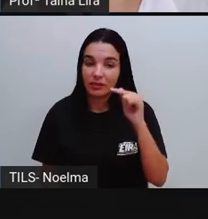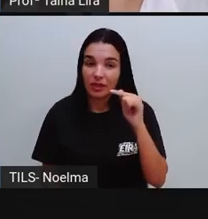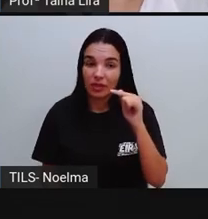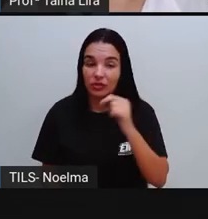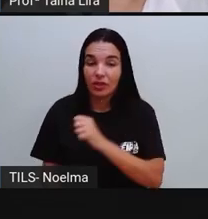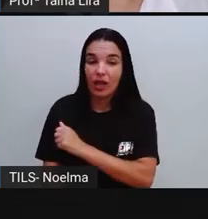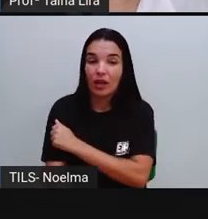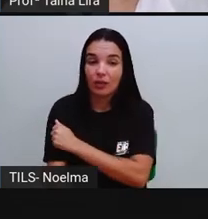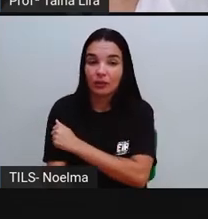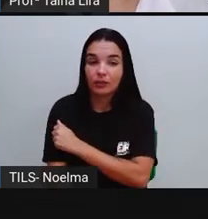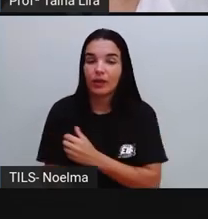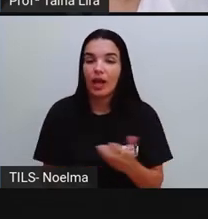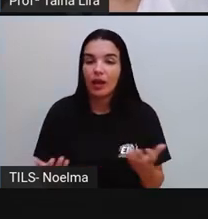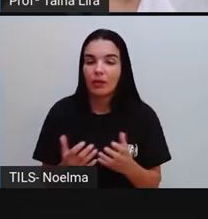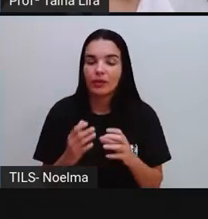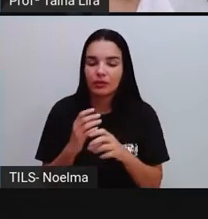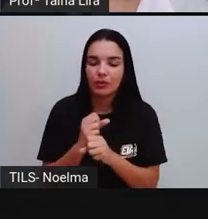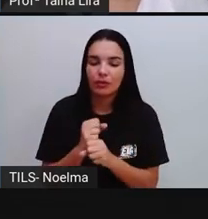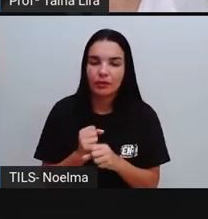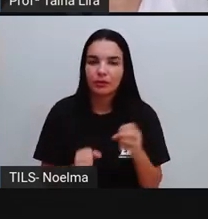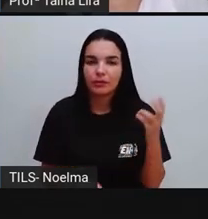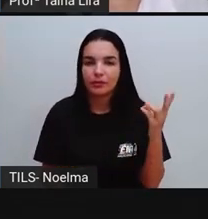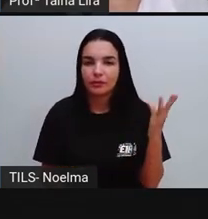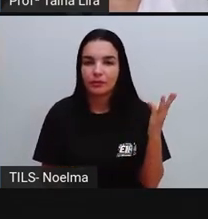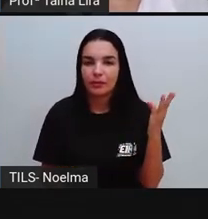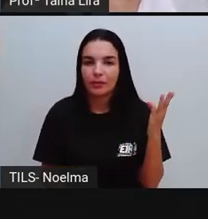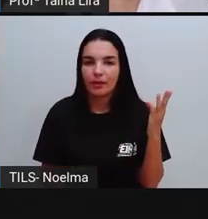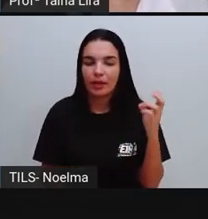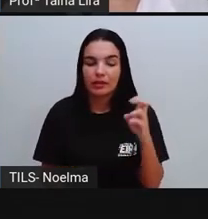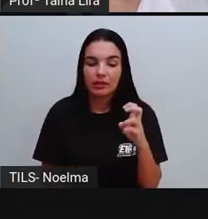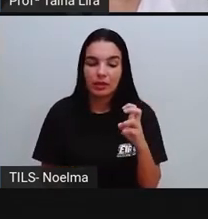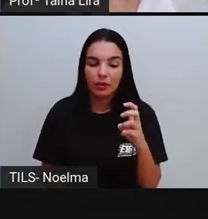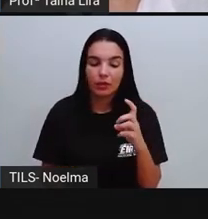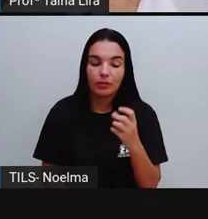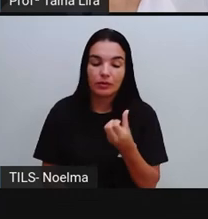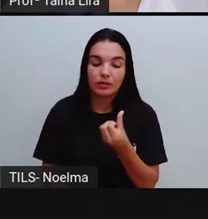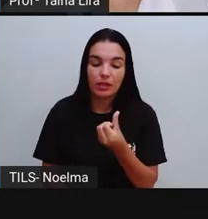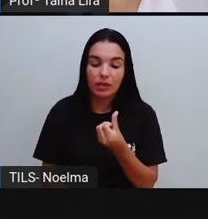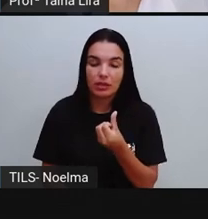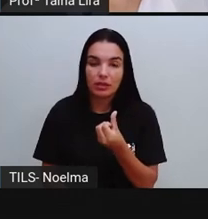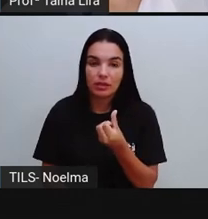1, 2, 3, 4, 5, 6, 7, certo? Agora é só a gente juntar. Então, ó,